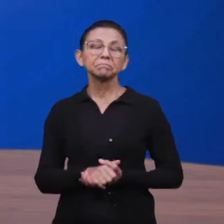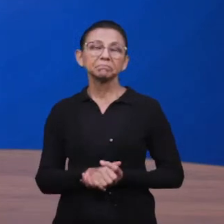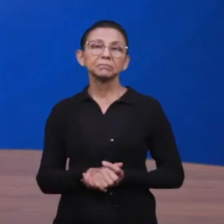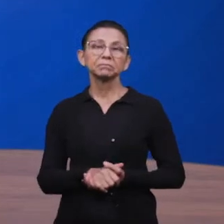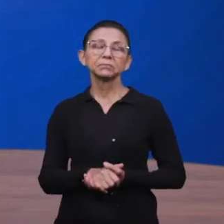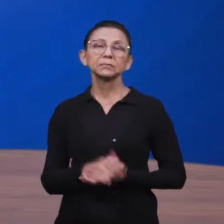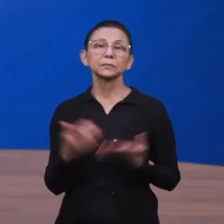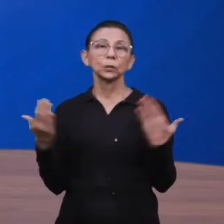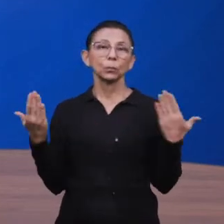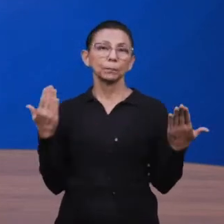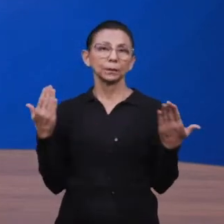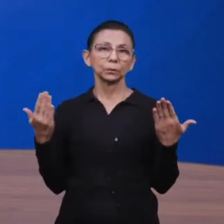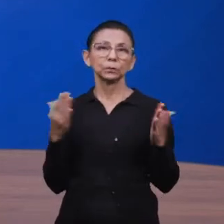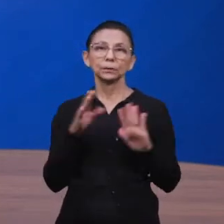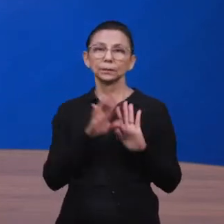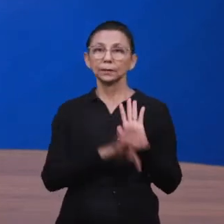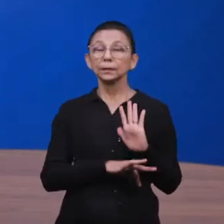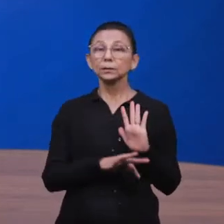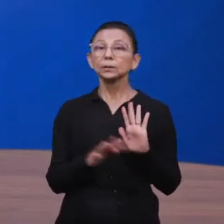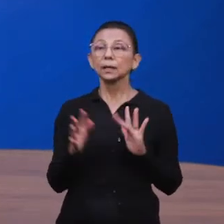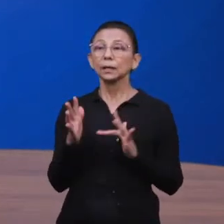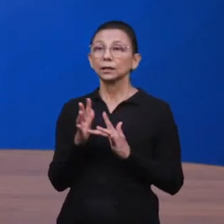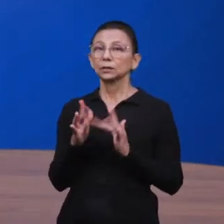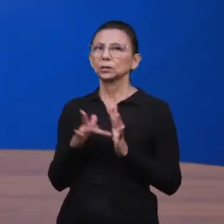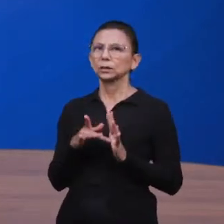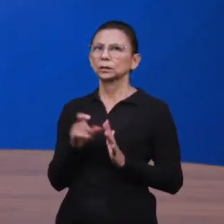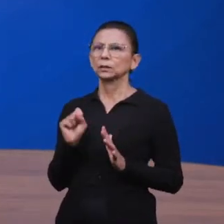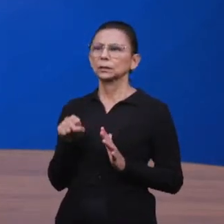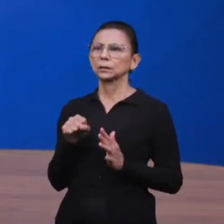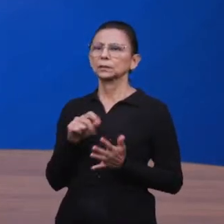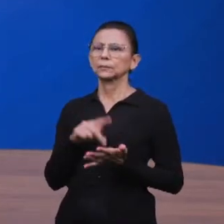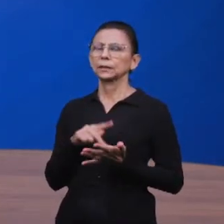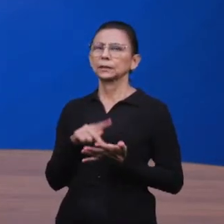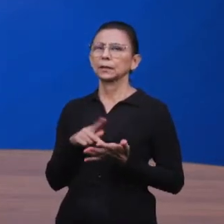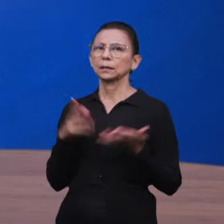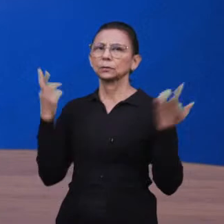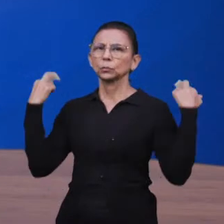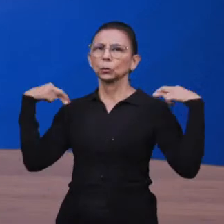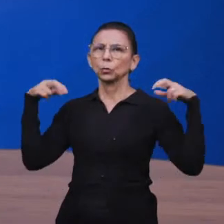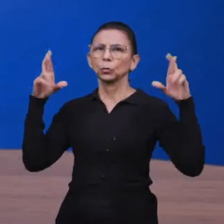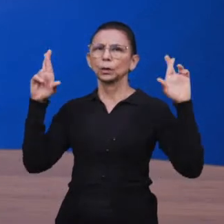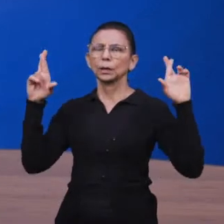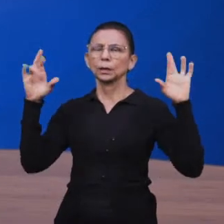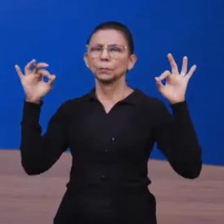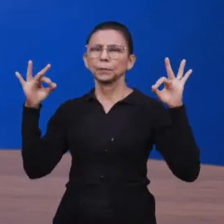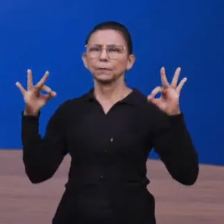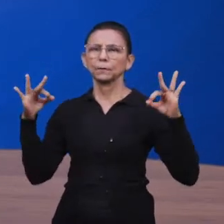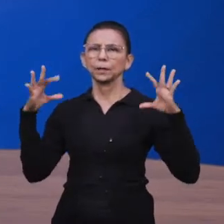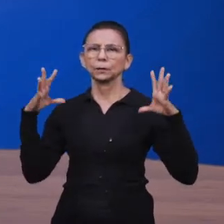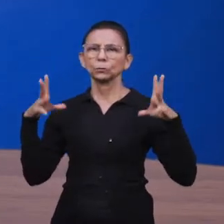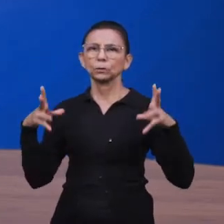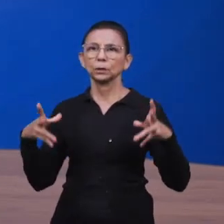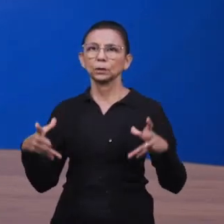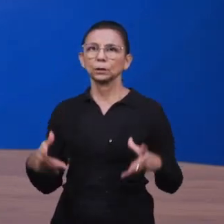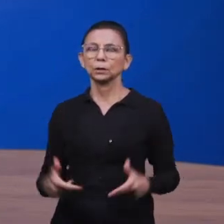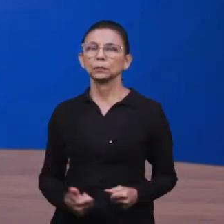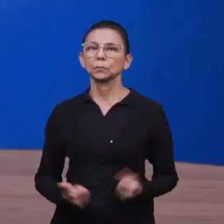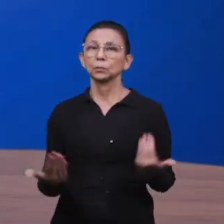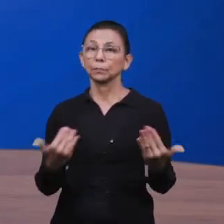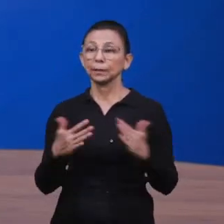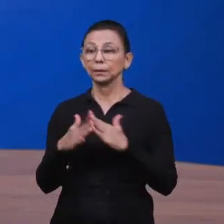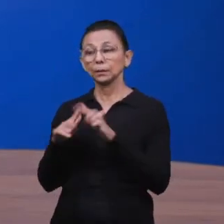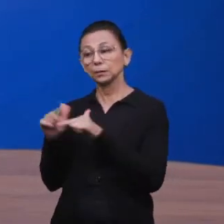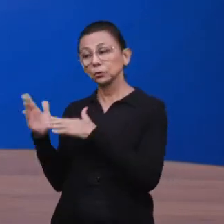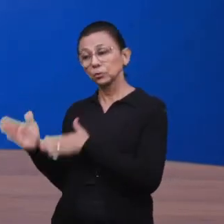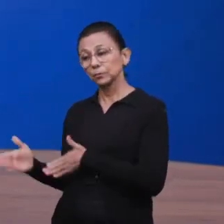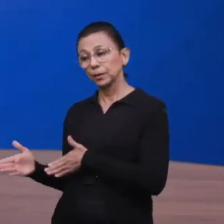uma comparação do texto, né? Jesus é exatamente isso, o Cordeiro sem defeito. E a igreja fiel, ela tem o